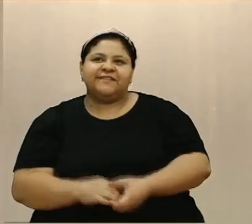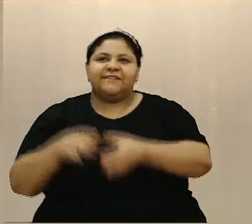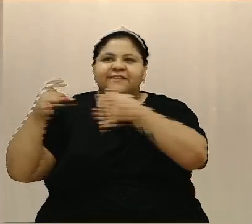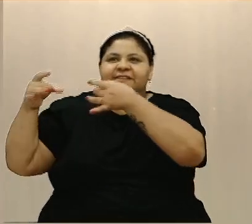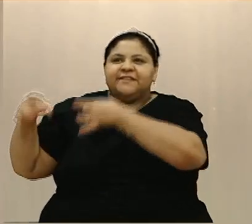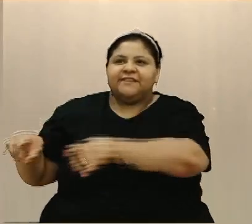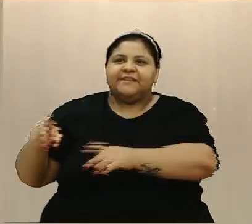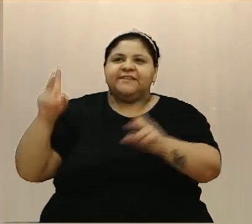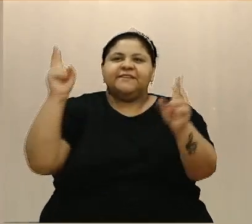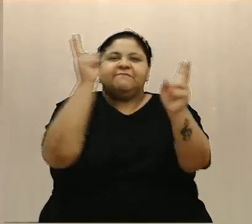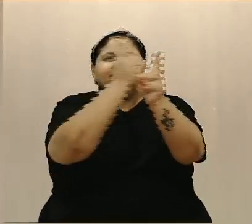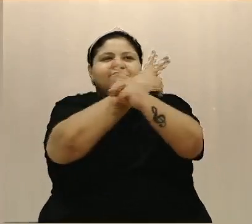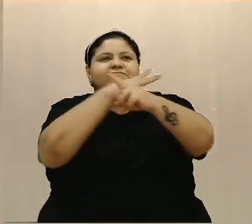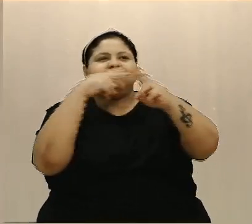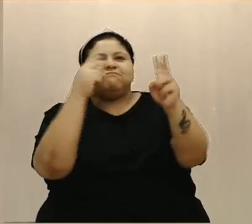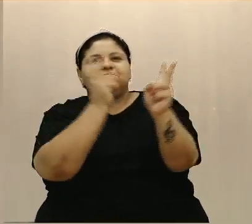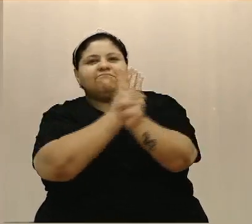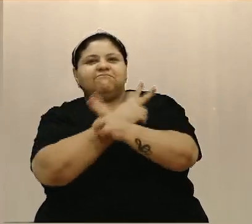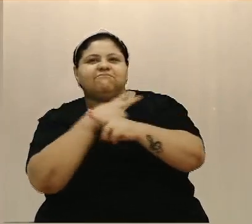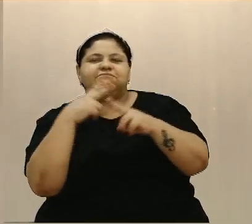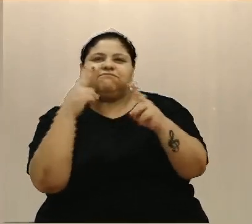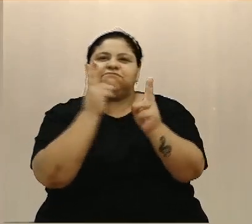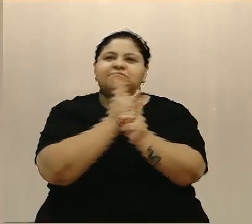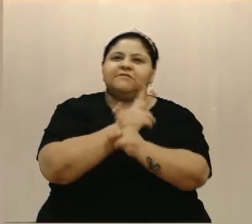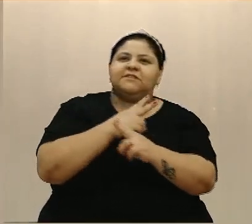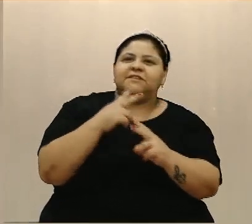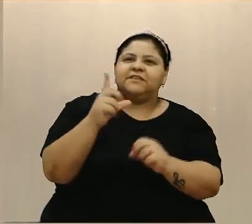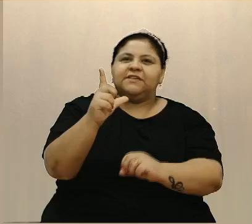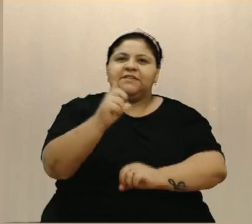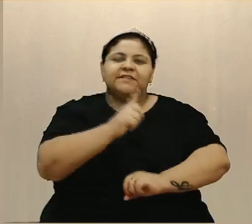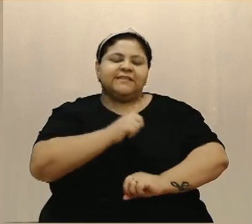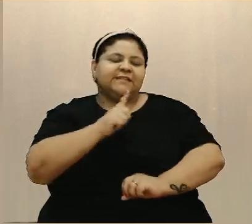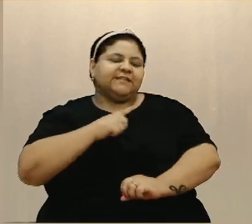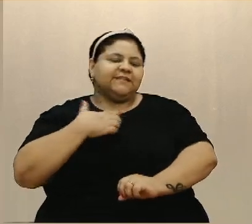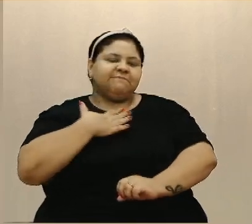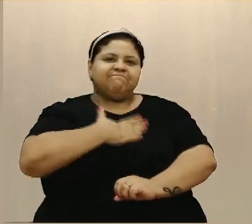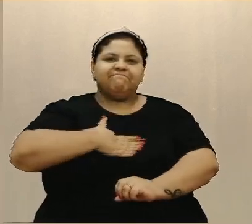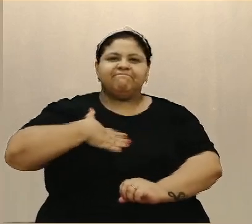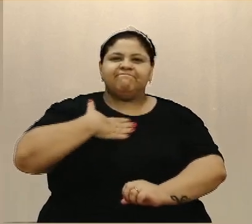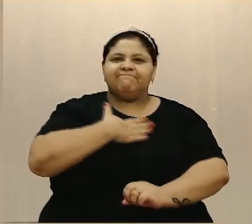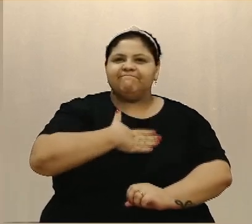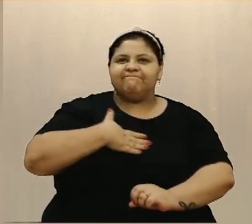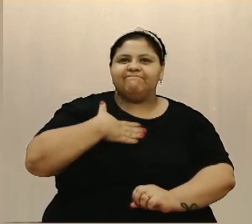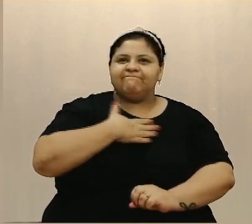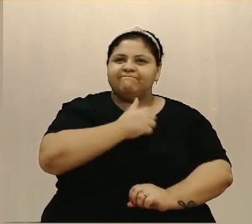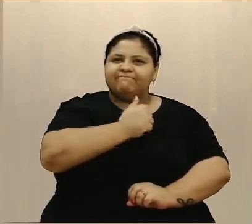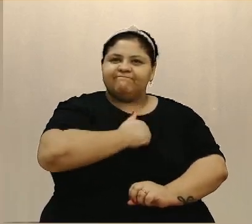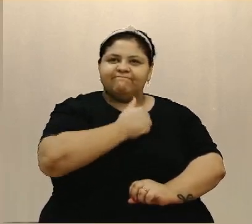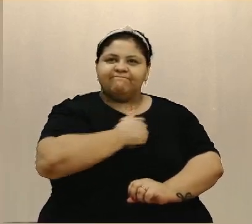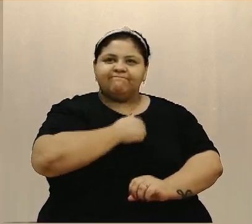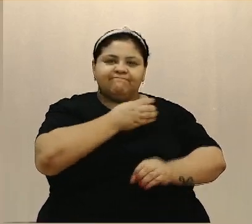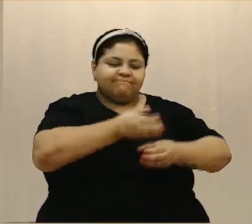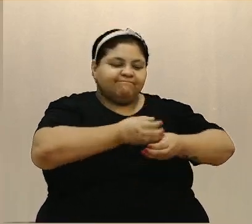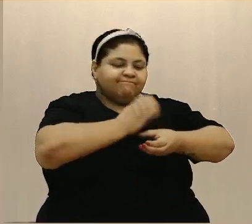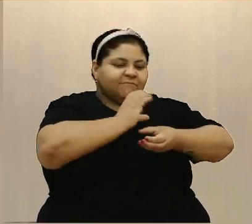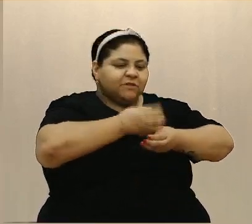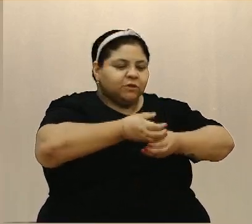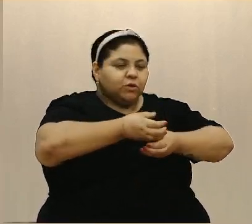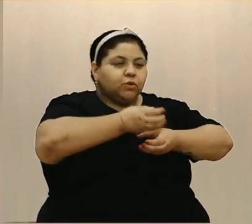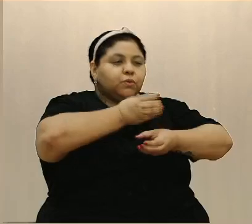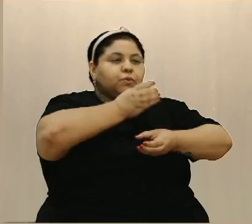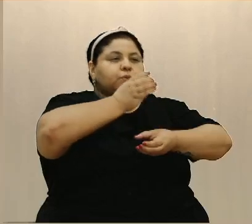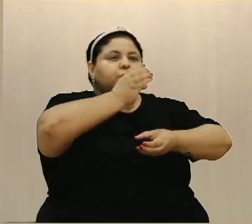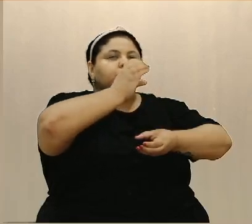ventos desgarrados, carregados de saudades. Viram copos, viram